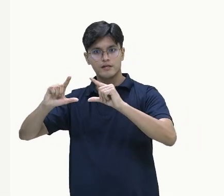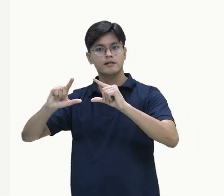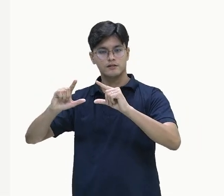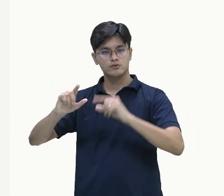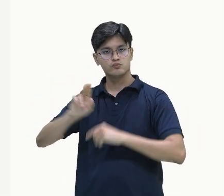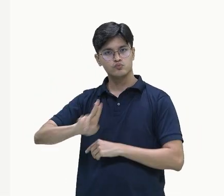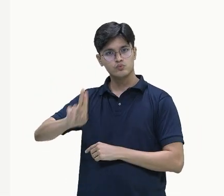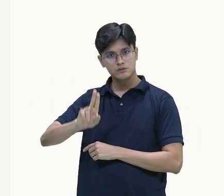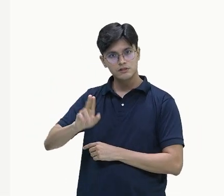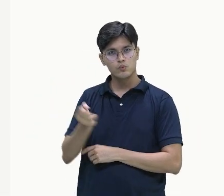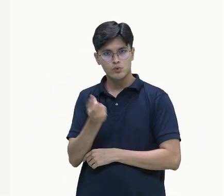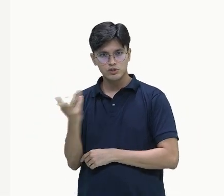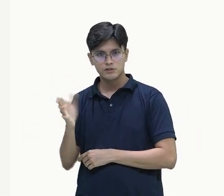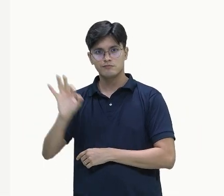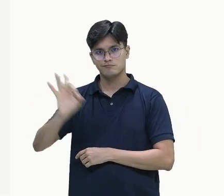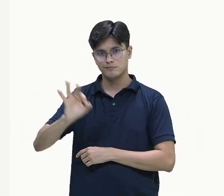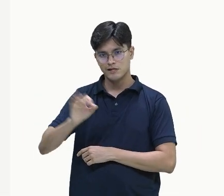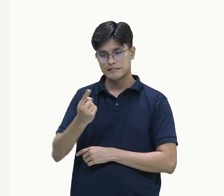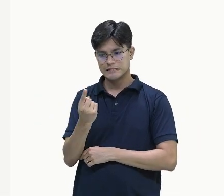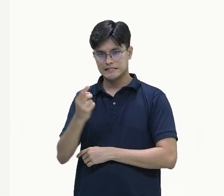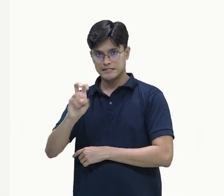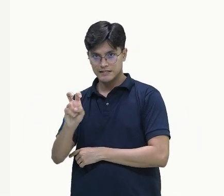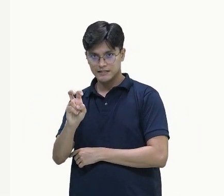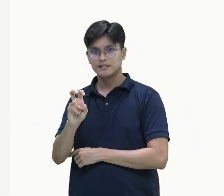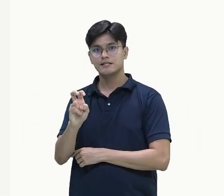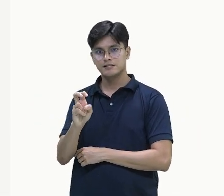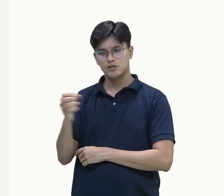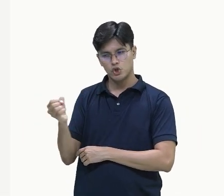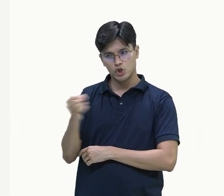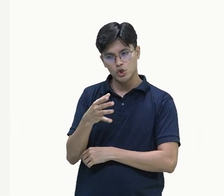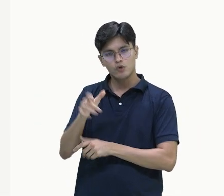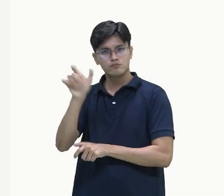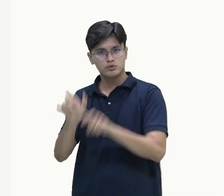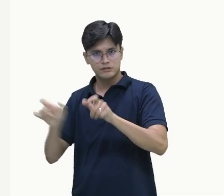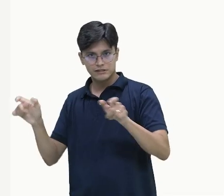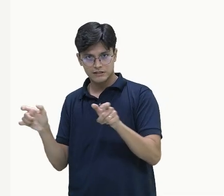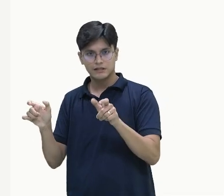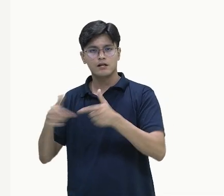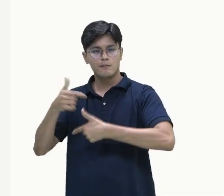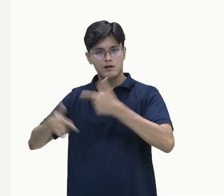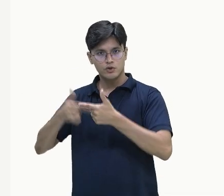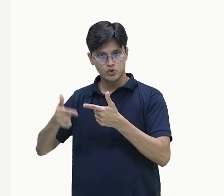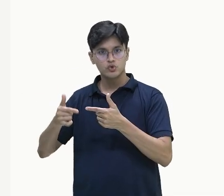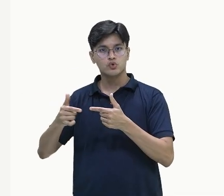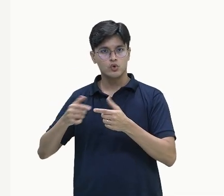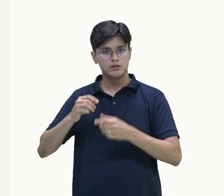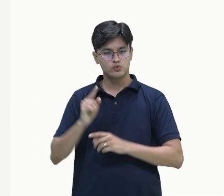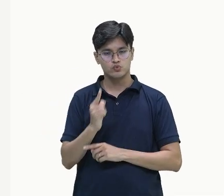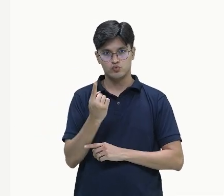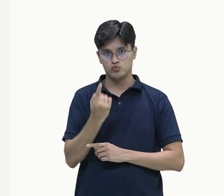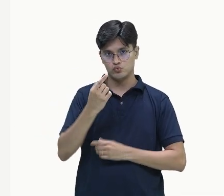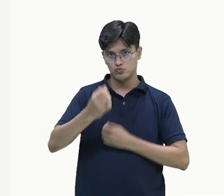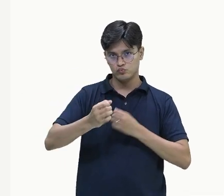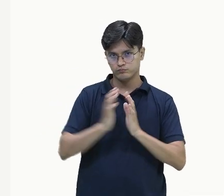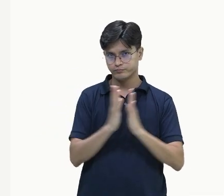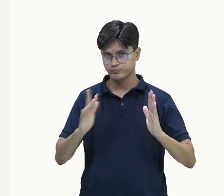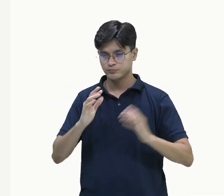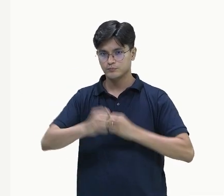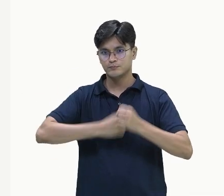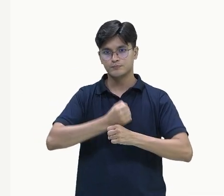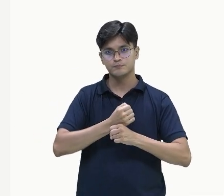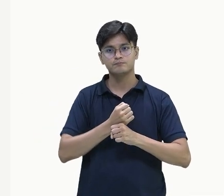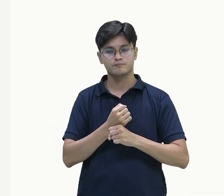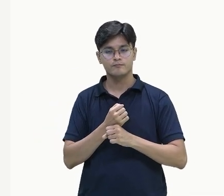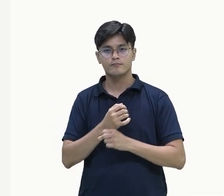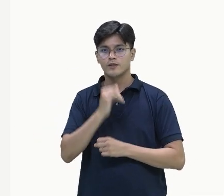novos trabalhadores por ano. Considerando que o início do monitoramento, olha só, ano zero, início zero, haviam